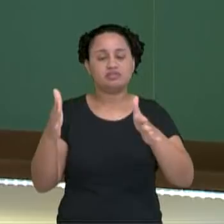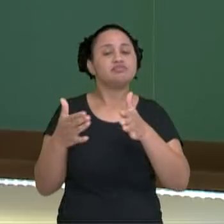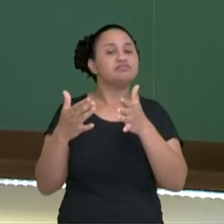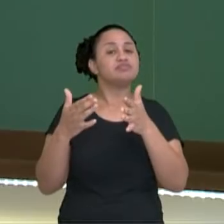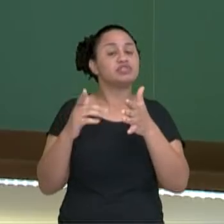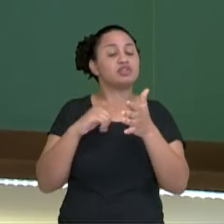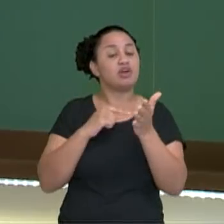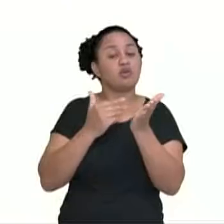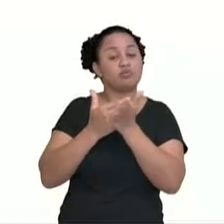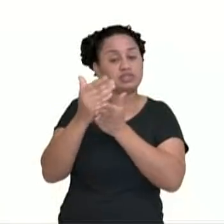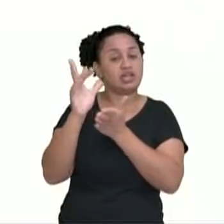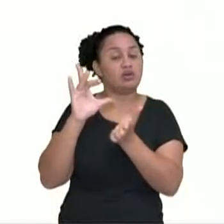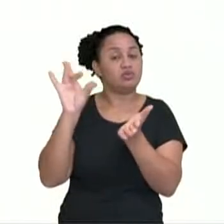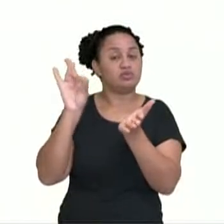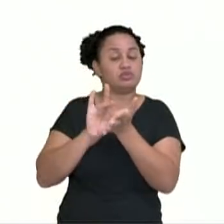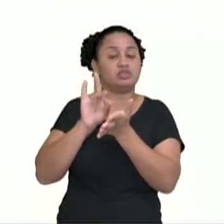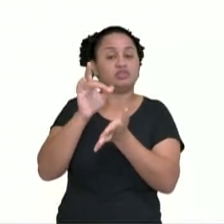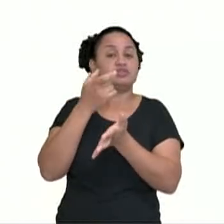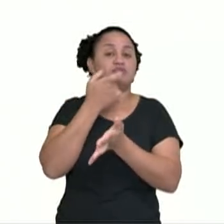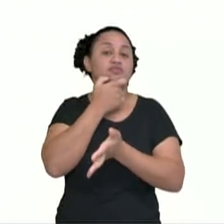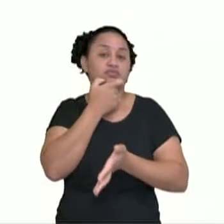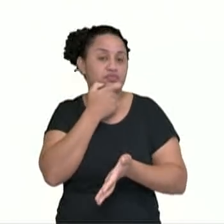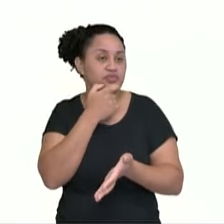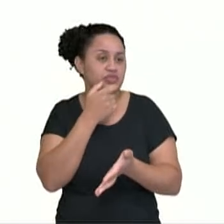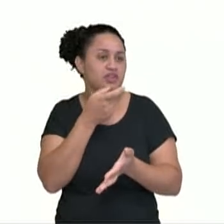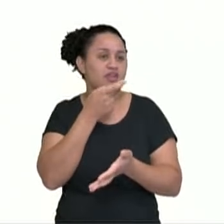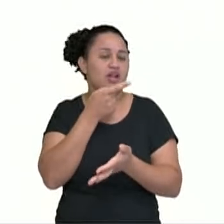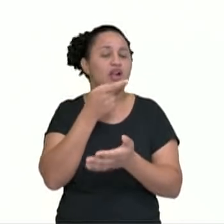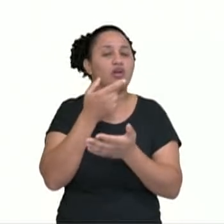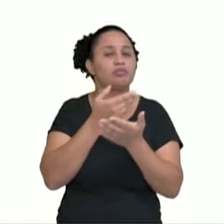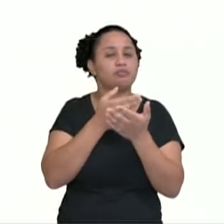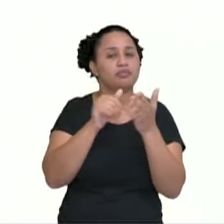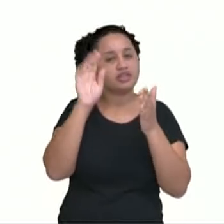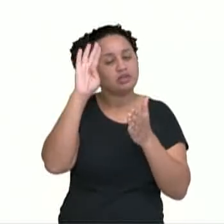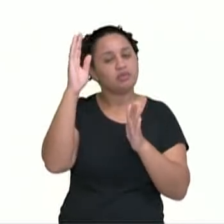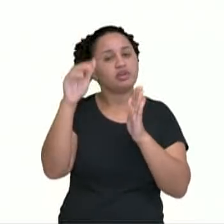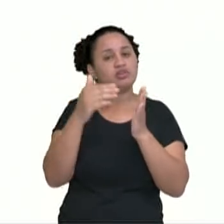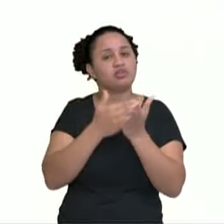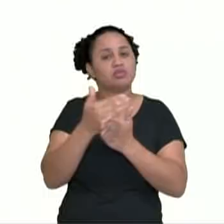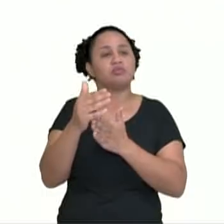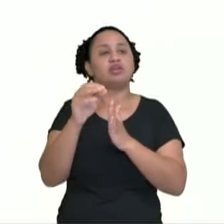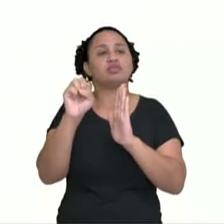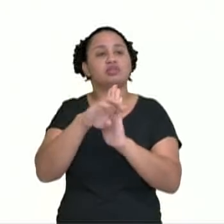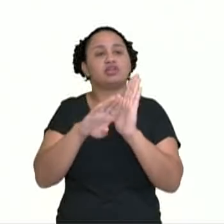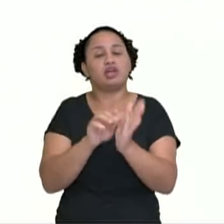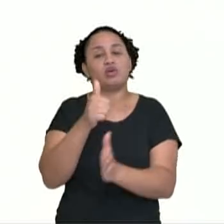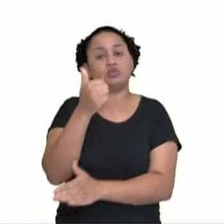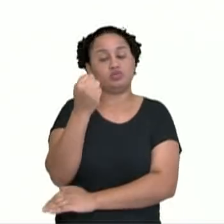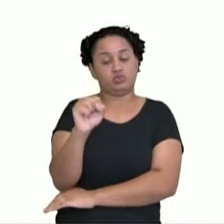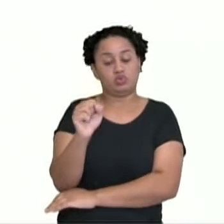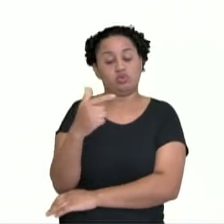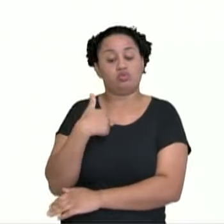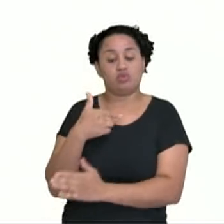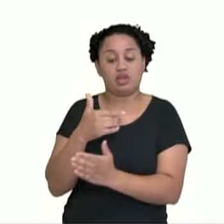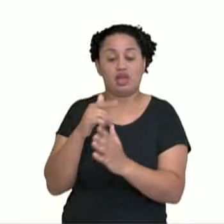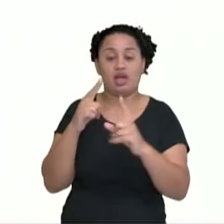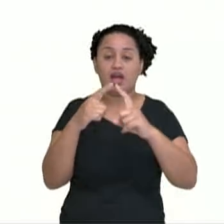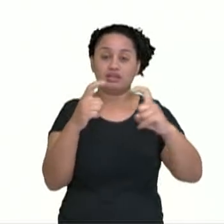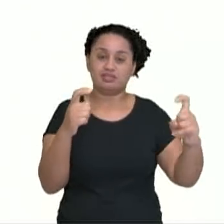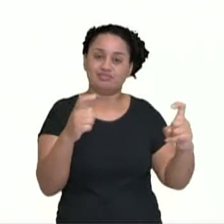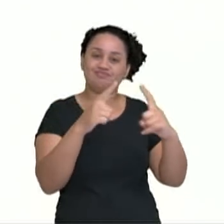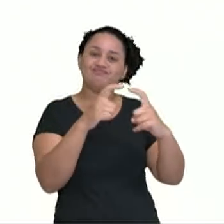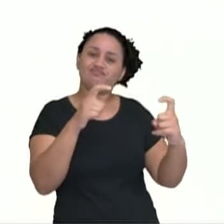na Inglaterra, nós vamos ver, iniciado principalmente no século XVIII, estava o avanço das ciências. A indústria